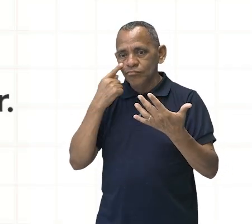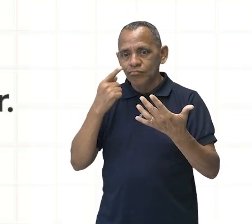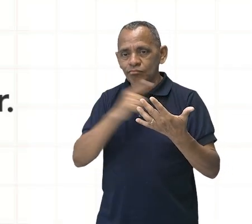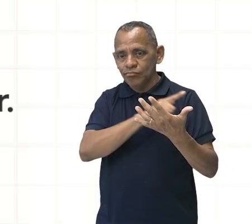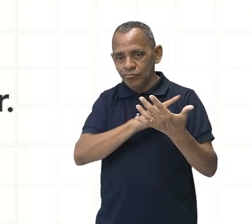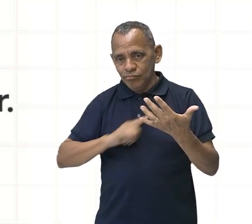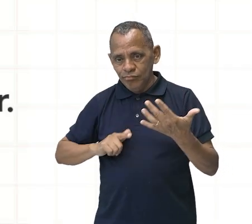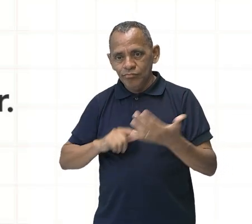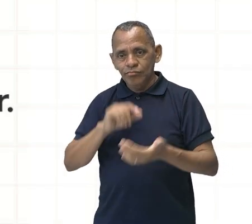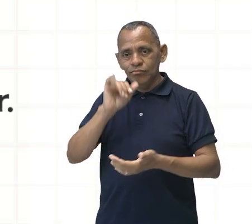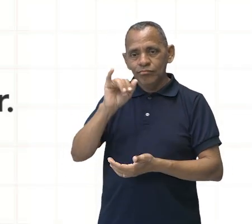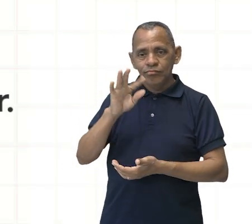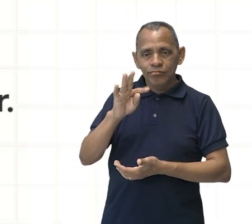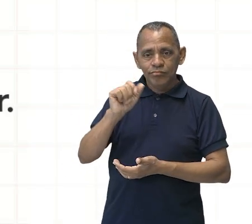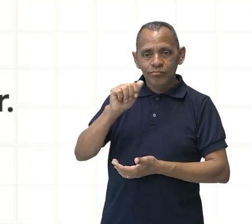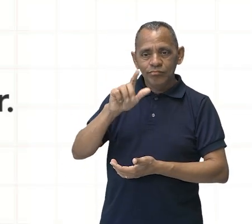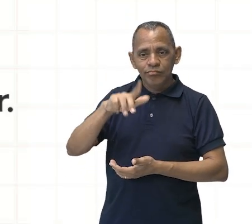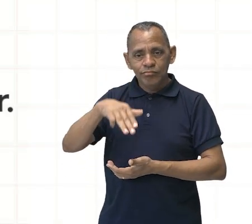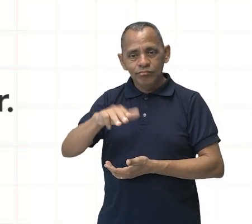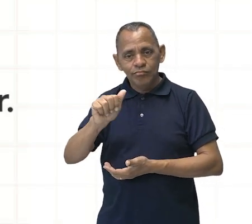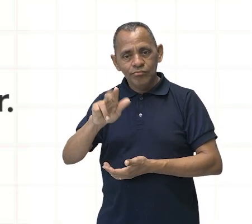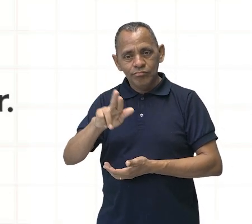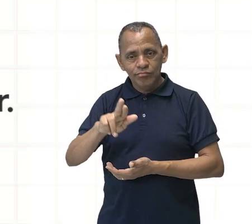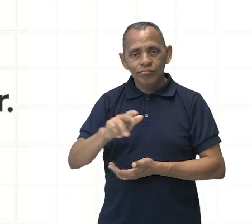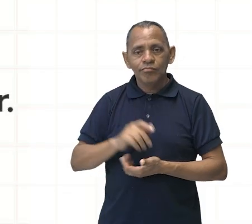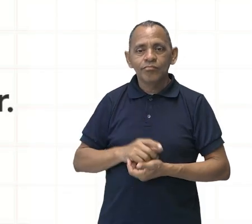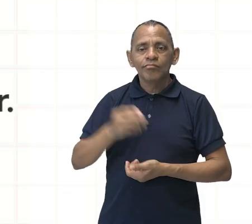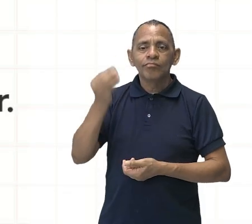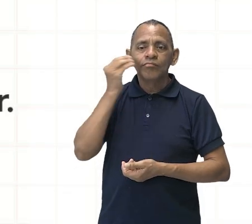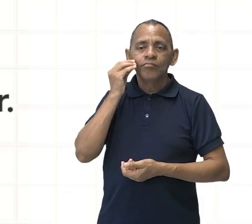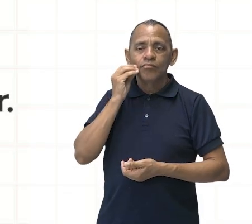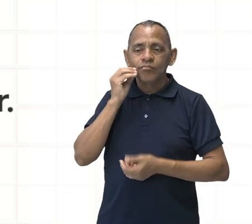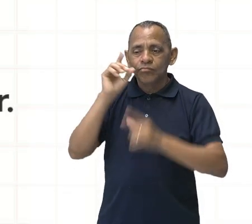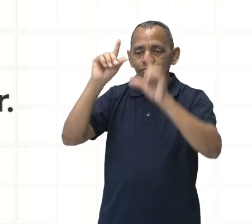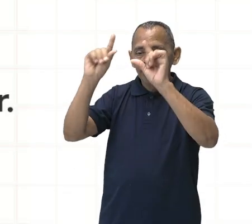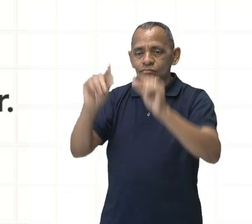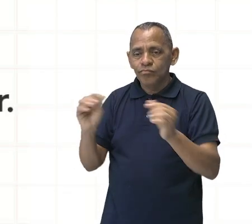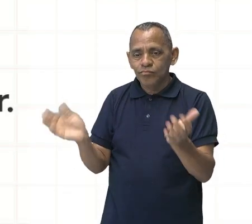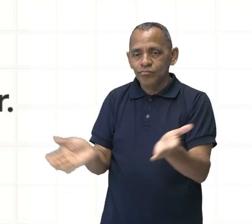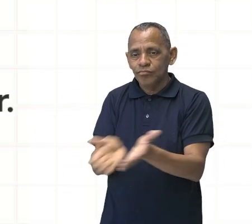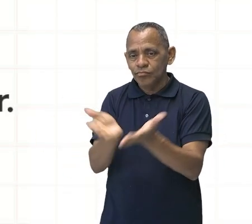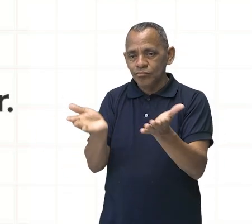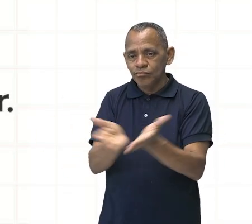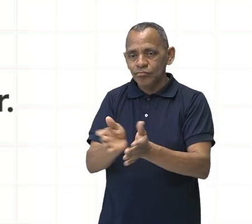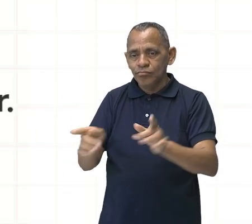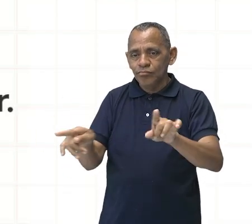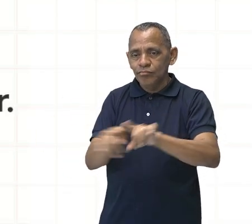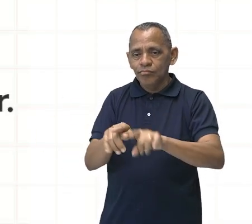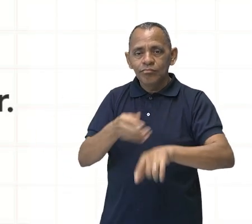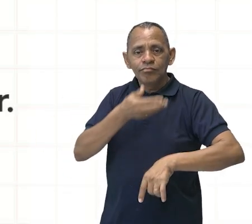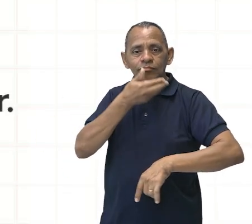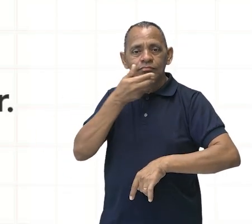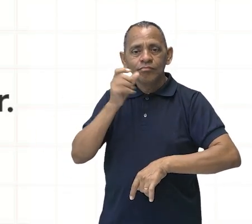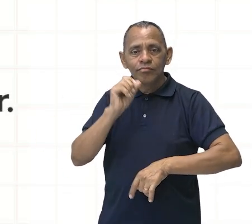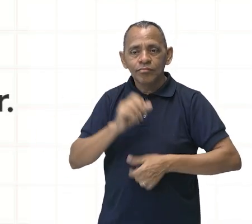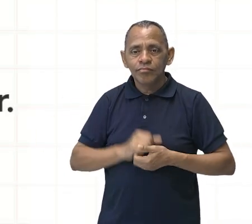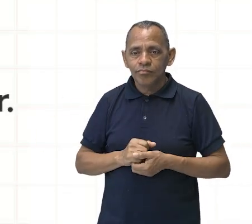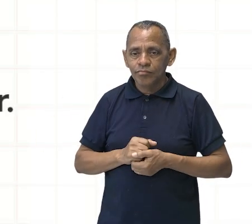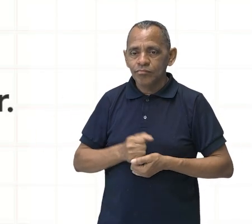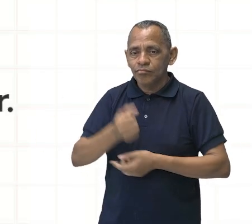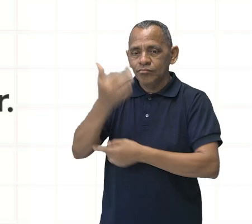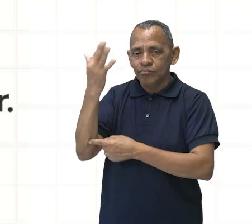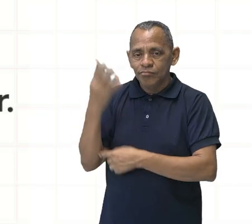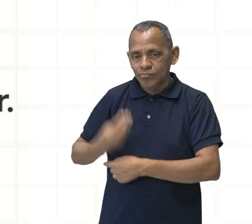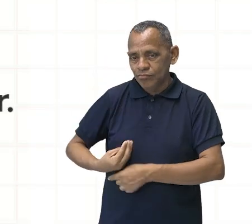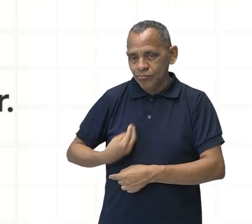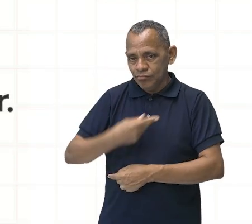Itamar Franco vai tentar, reduzir a pobreza e melhorar a qualidade de vida dos